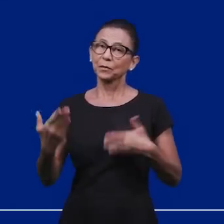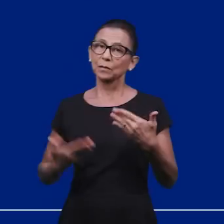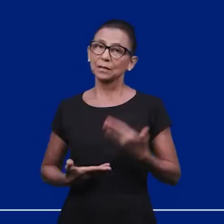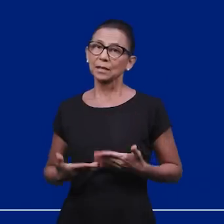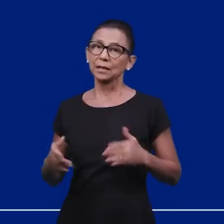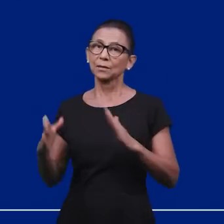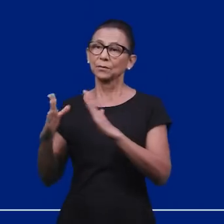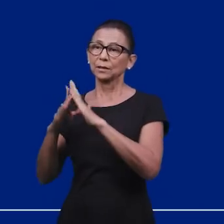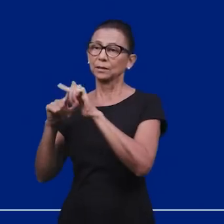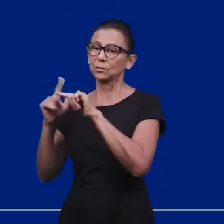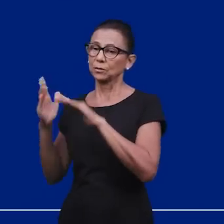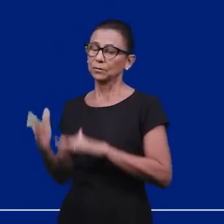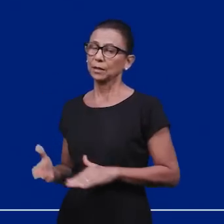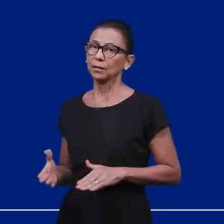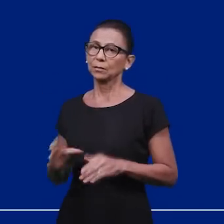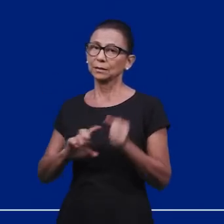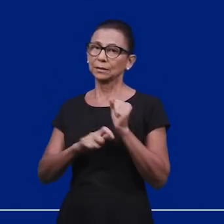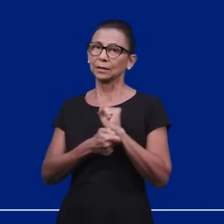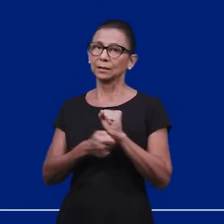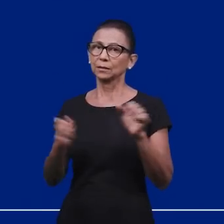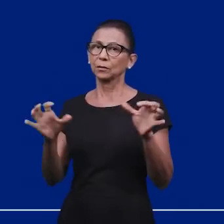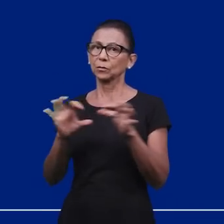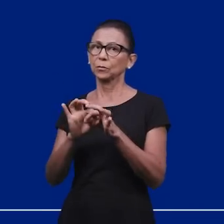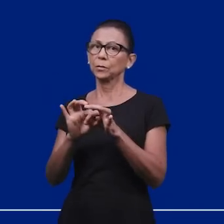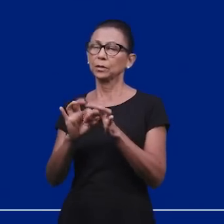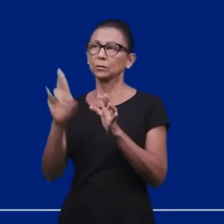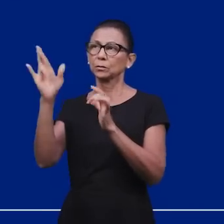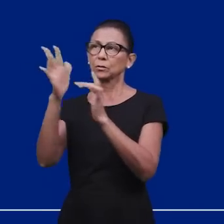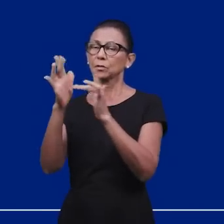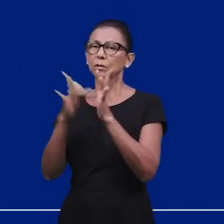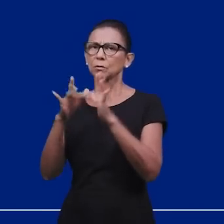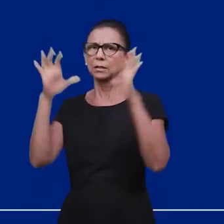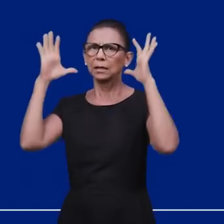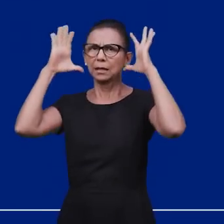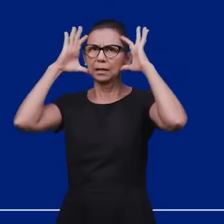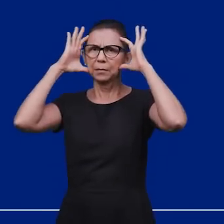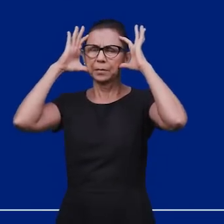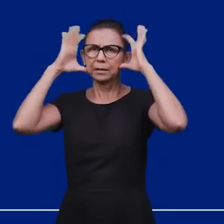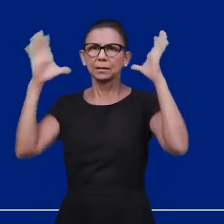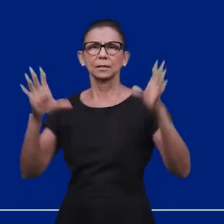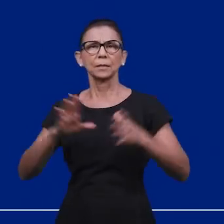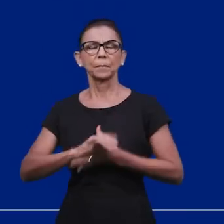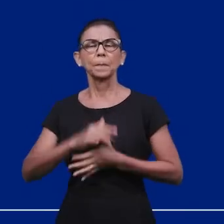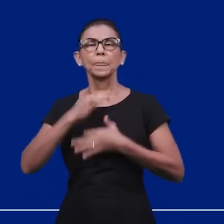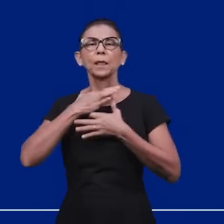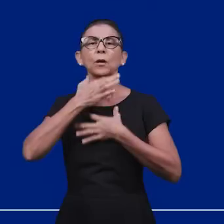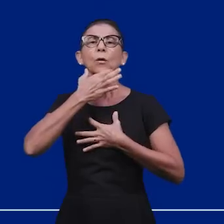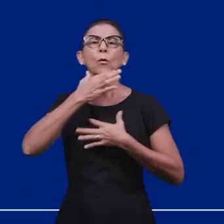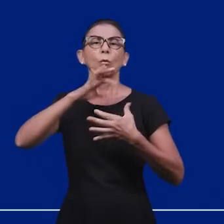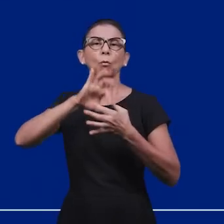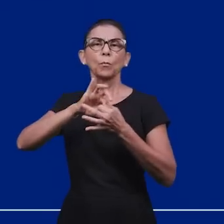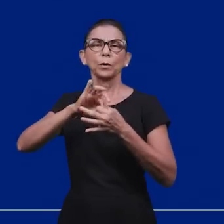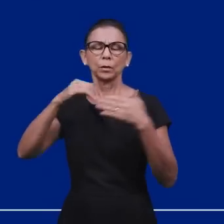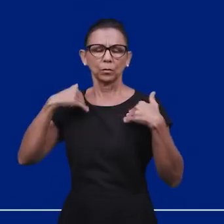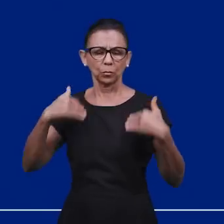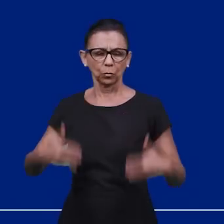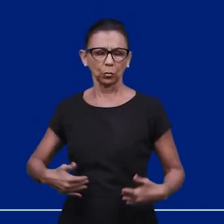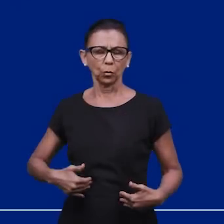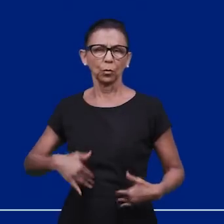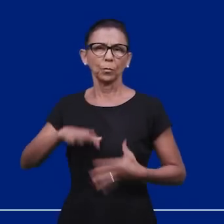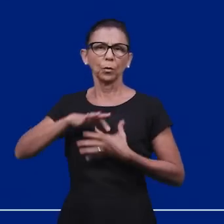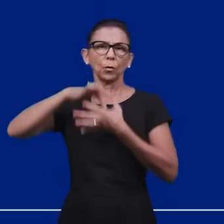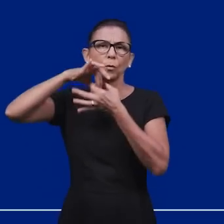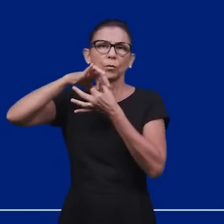da igreja está na comunhão com o Senhor Jesus, que é o cabeça da igreja. O pescoço fala da comunhão, pois liga o corpo